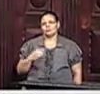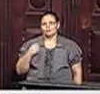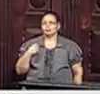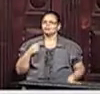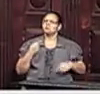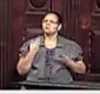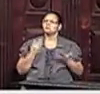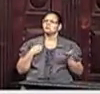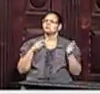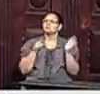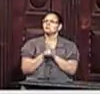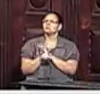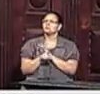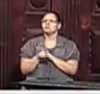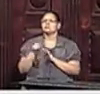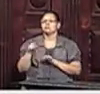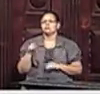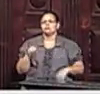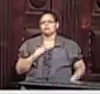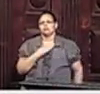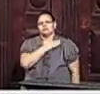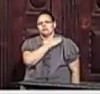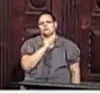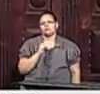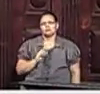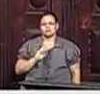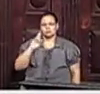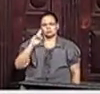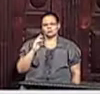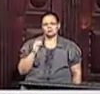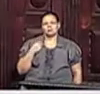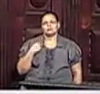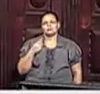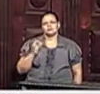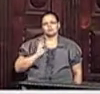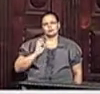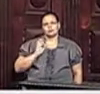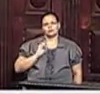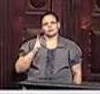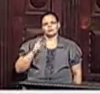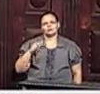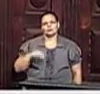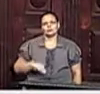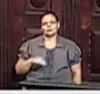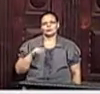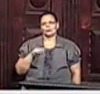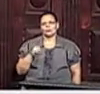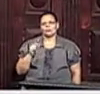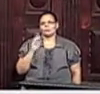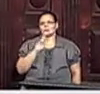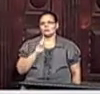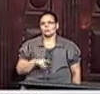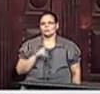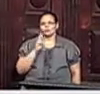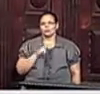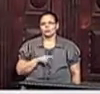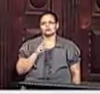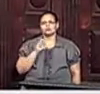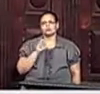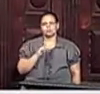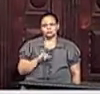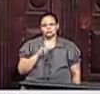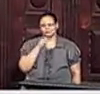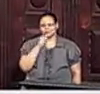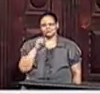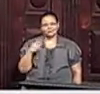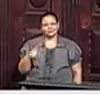questionar isso ao Comando-Geral da Polícia Militar. E ficaram de nos responder se essas